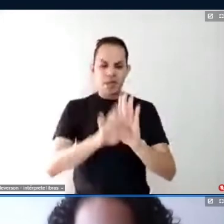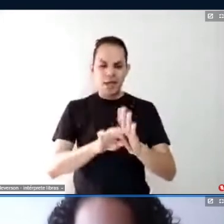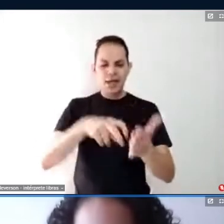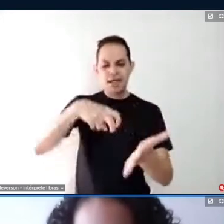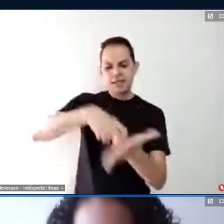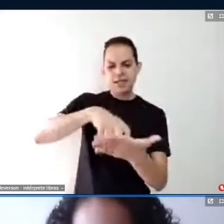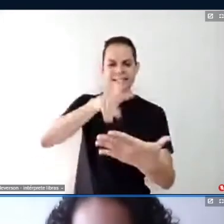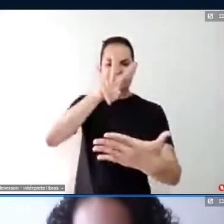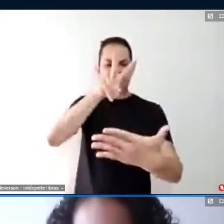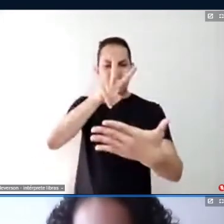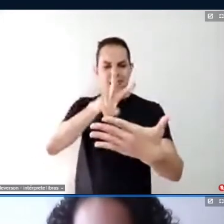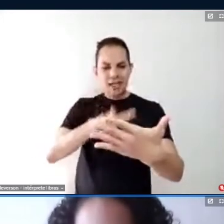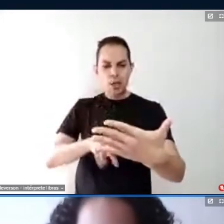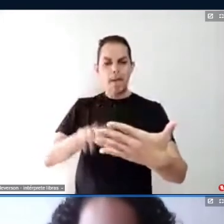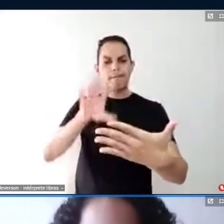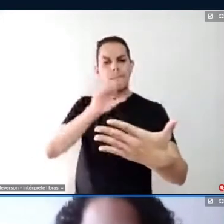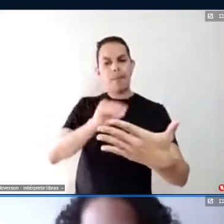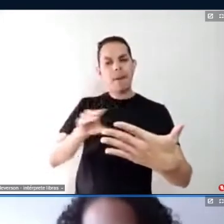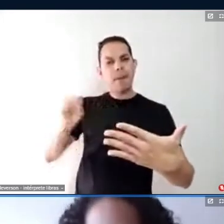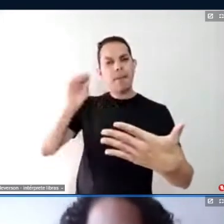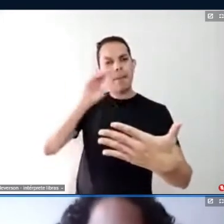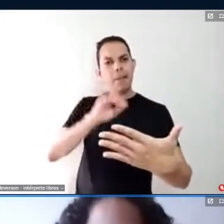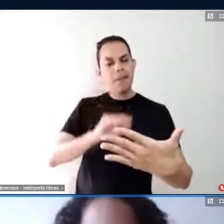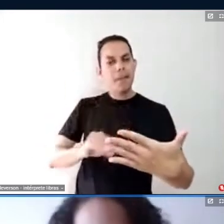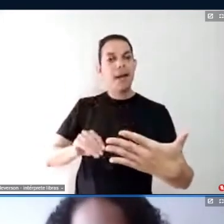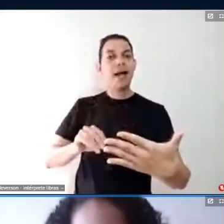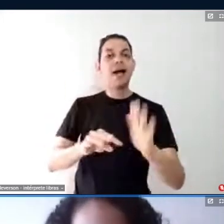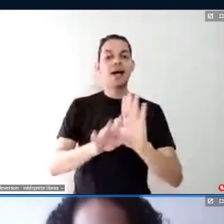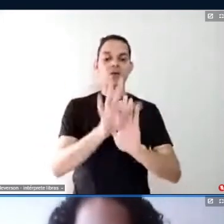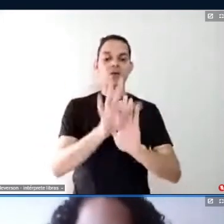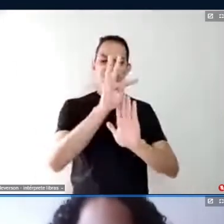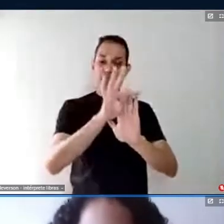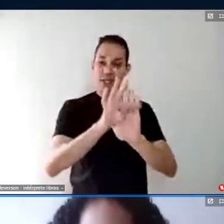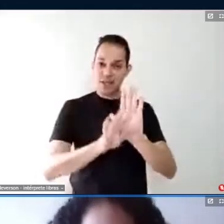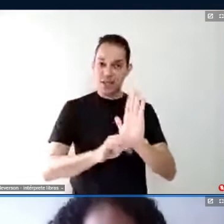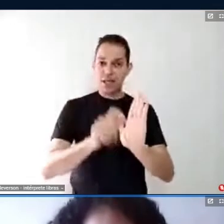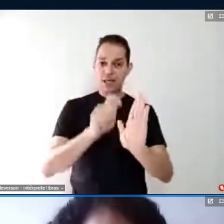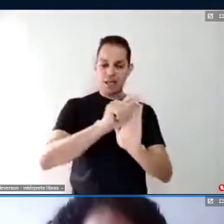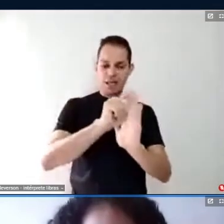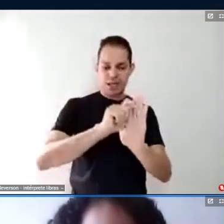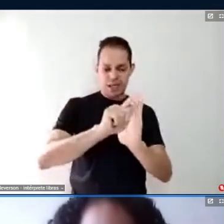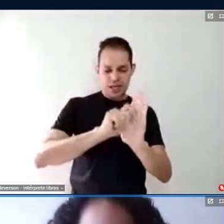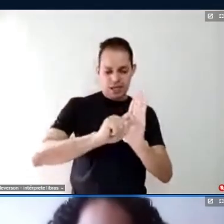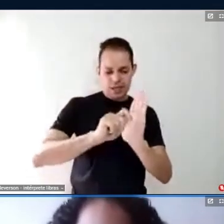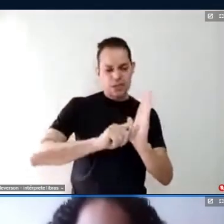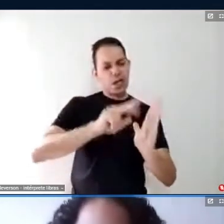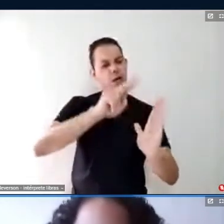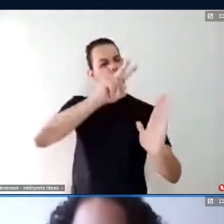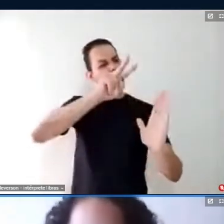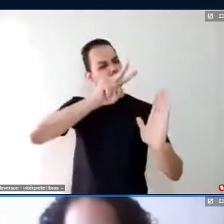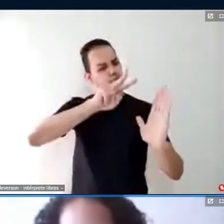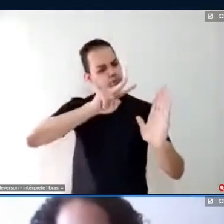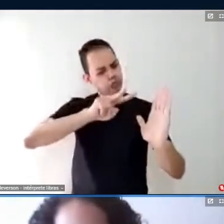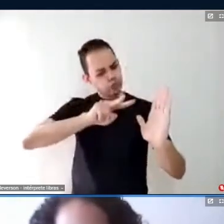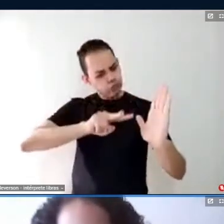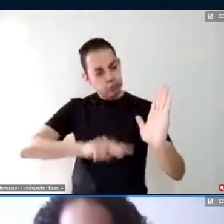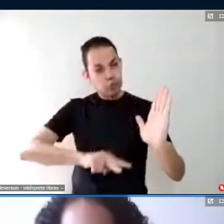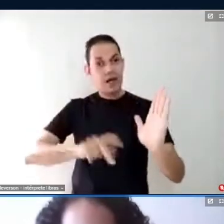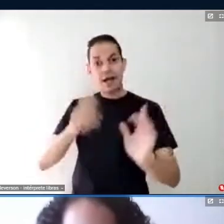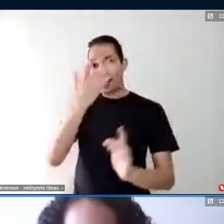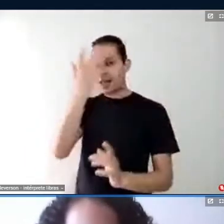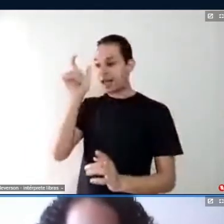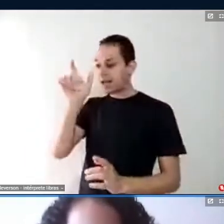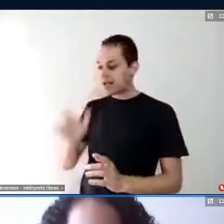é comum ter um texto de origem escrito onde se lê a sentença e o intérprete